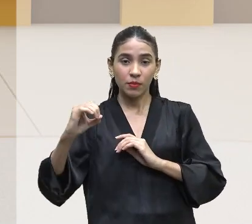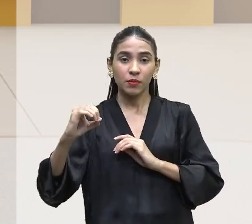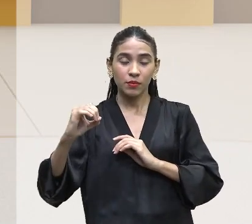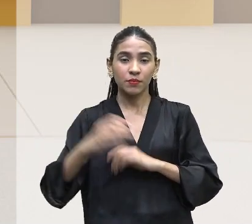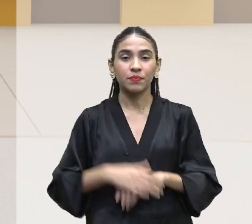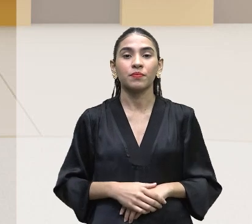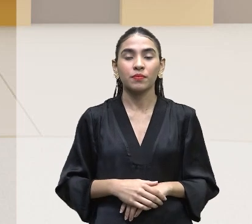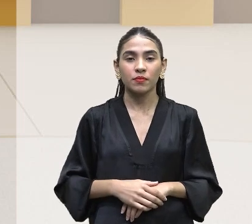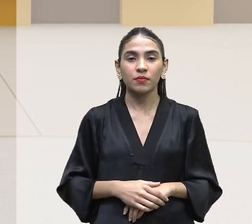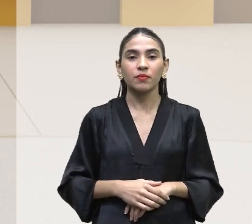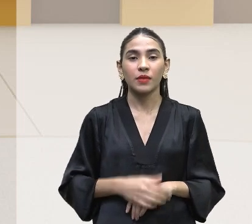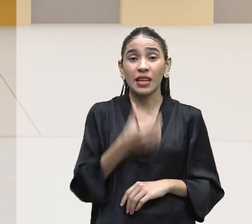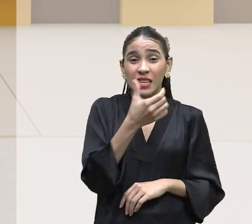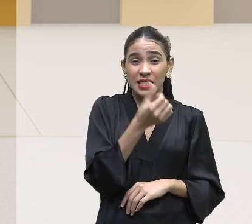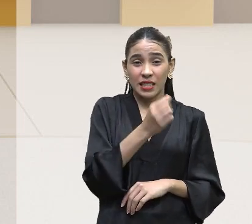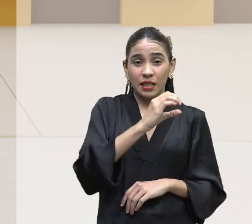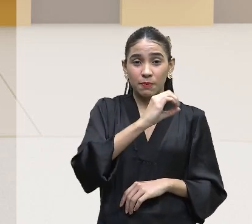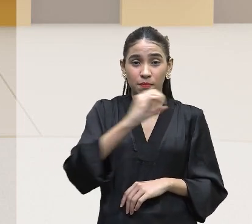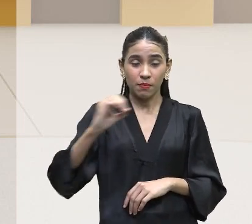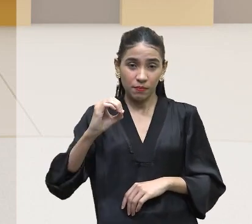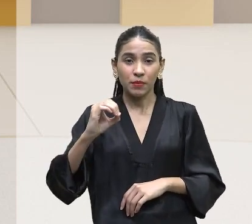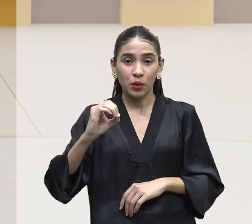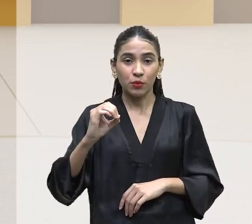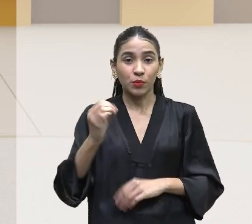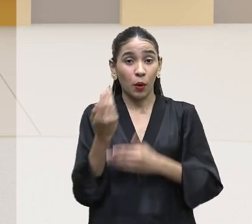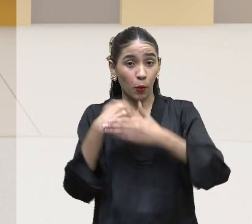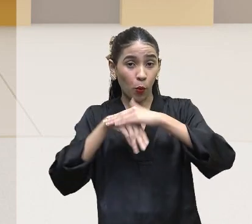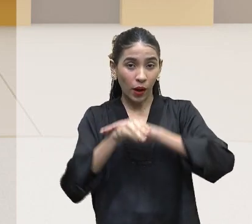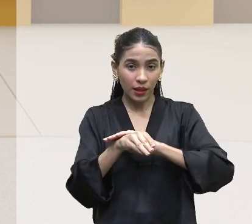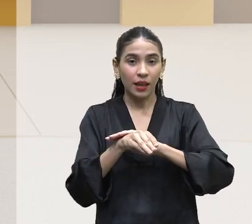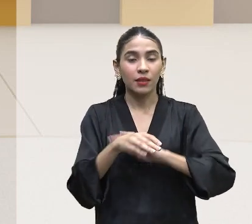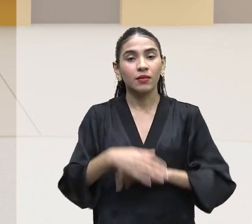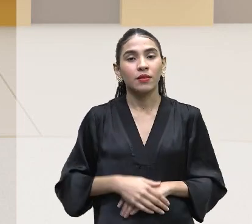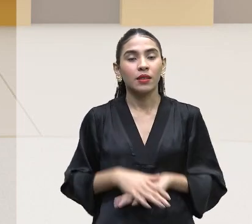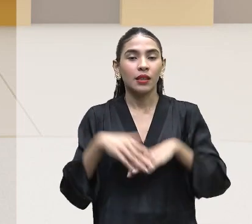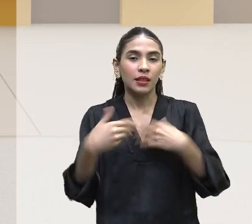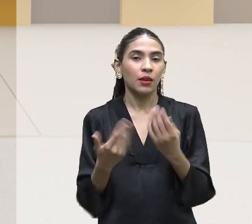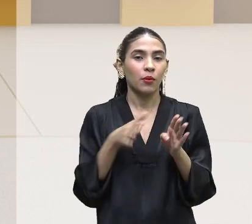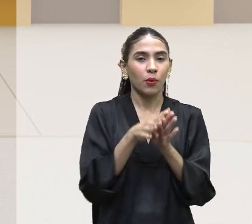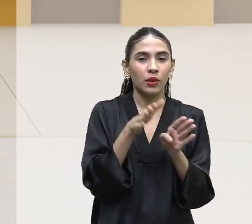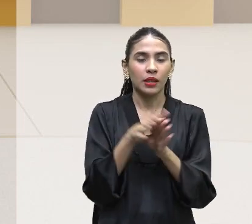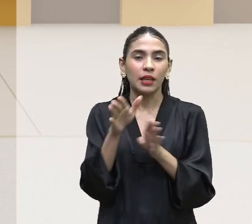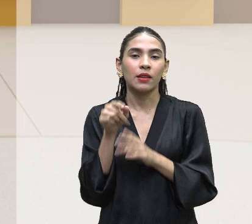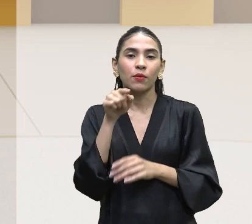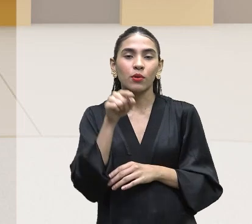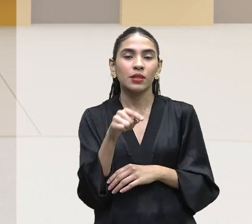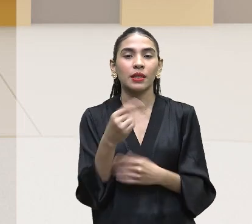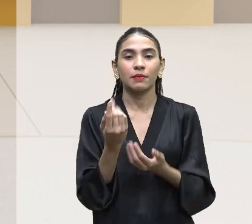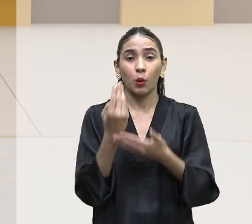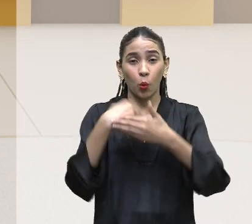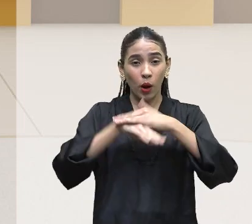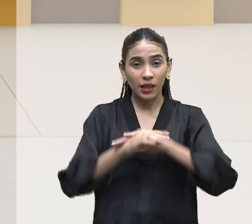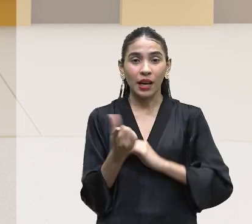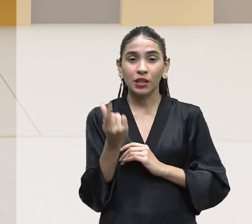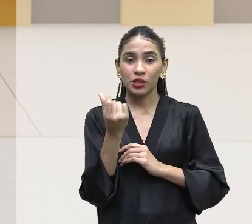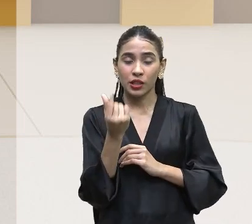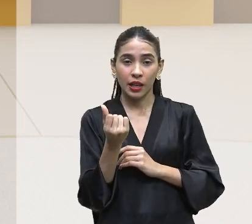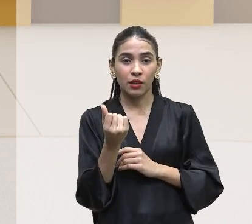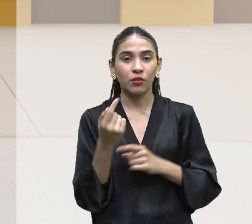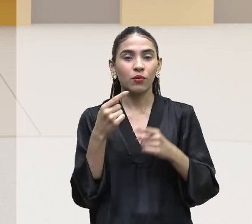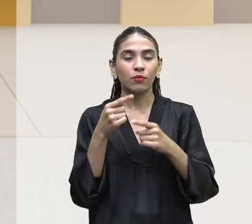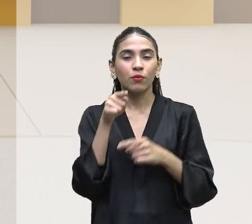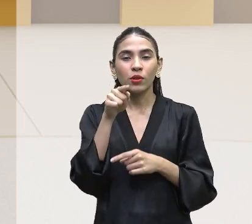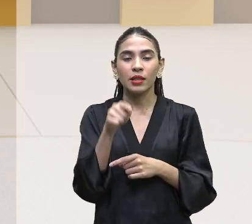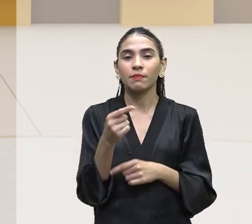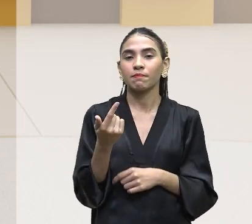de vida durante um mês. Então, por que a gente orienta que você faça essa reserva de emergência? Para que você